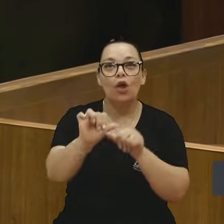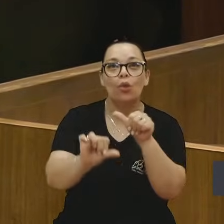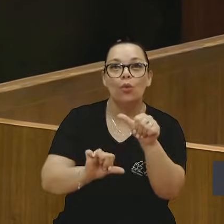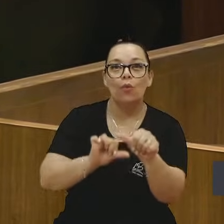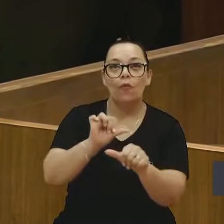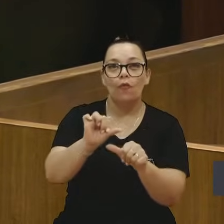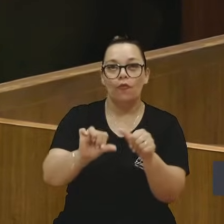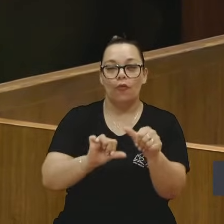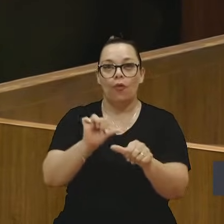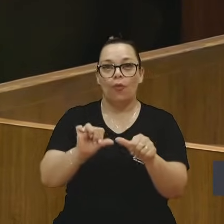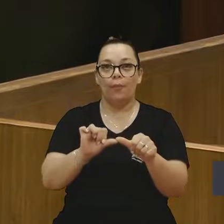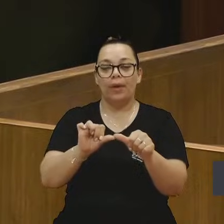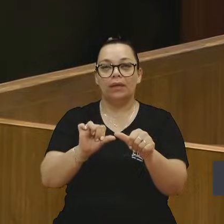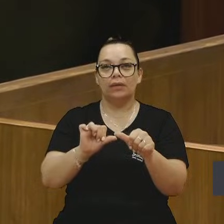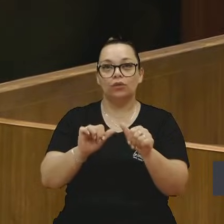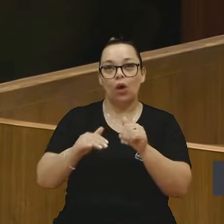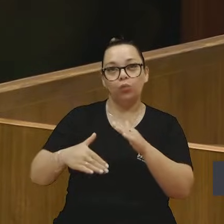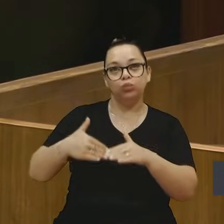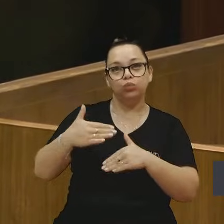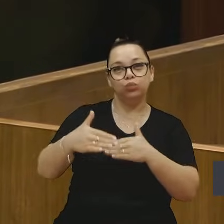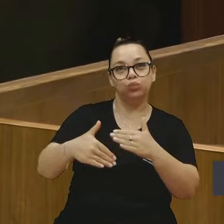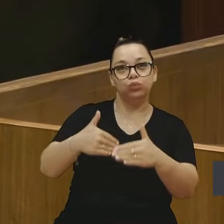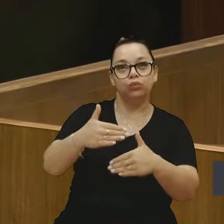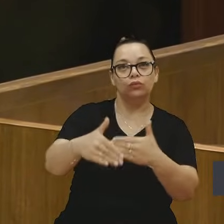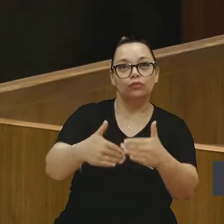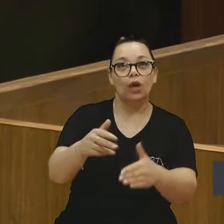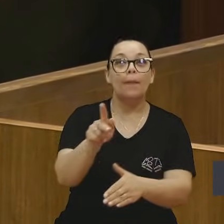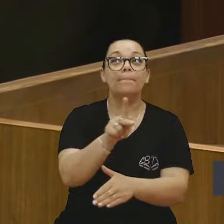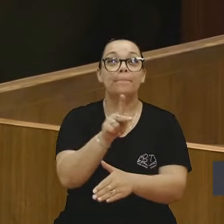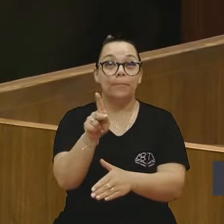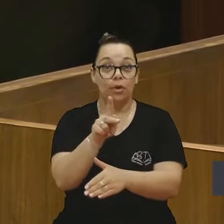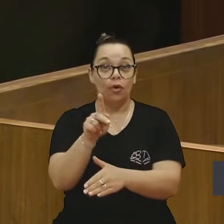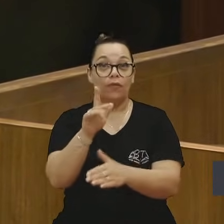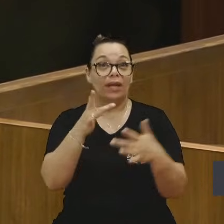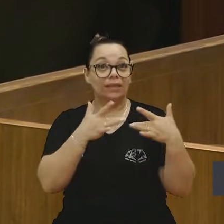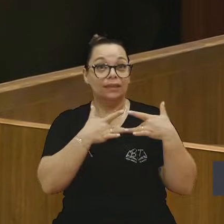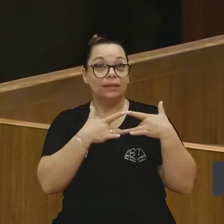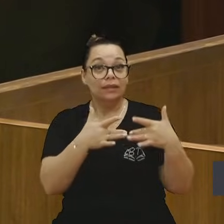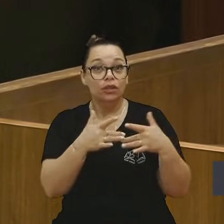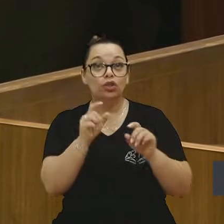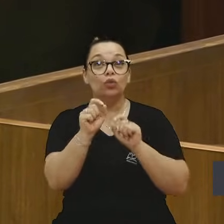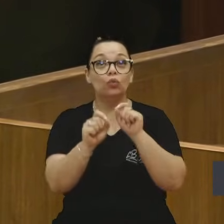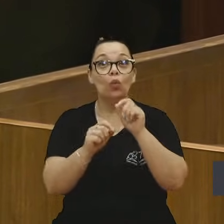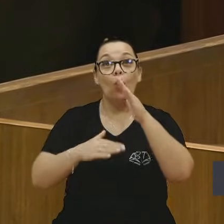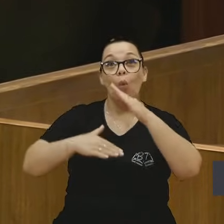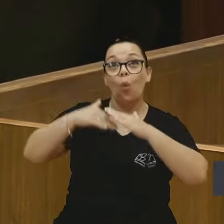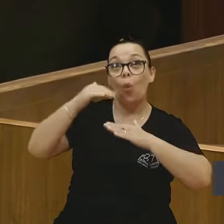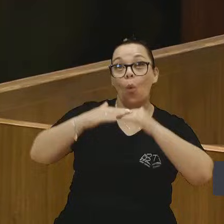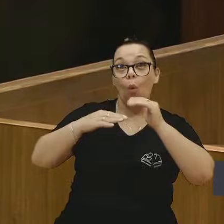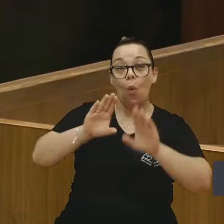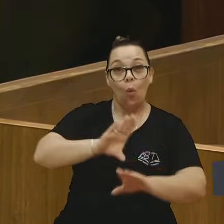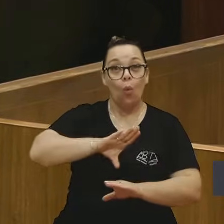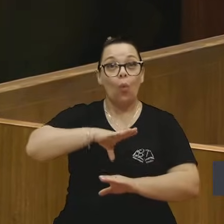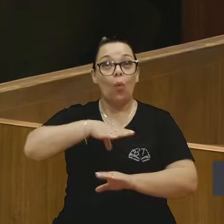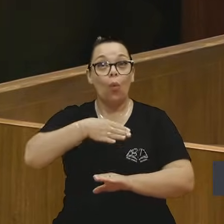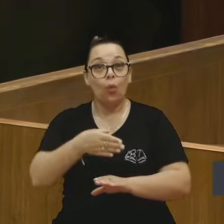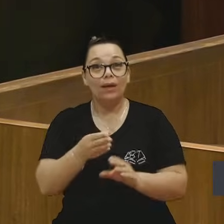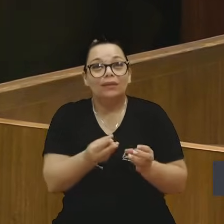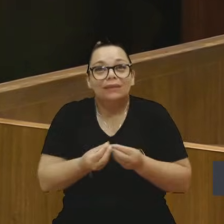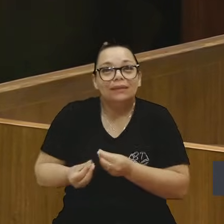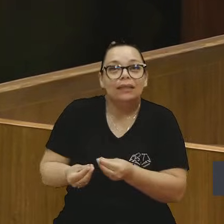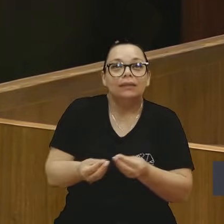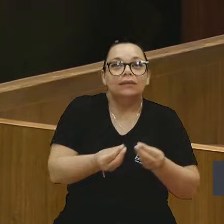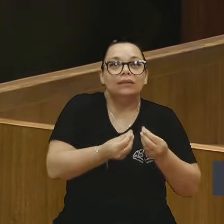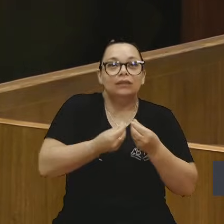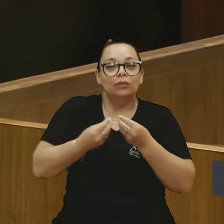transformação. Sua trajetória, prof, é dedicada, construída com coragem,